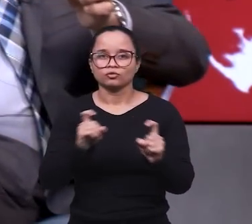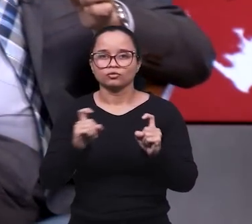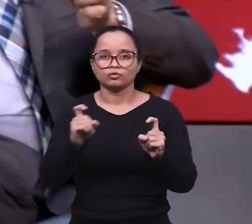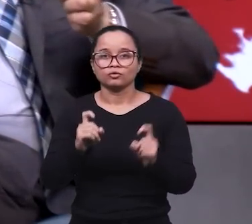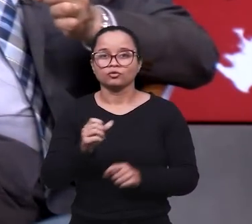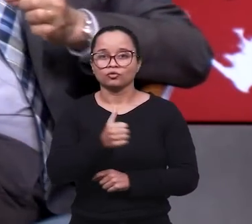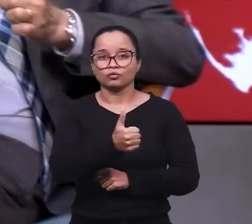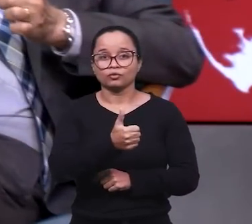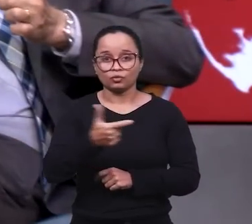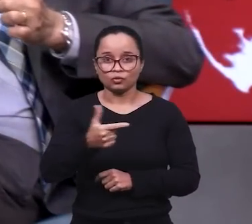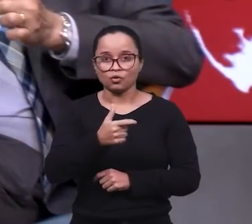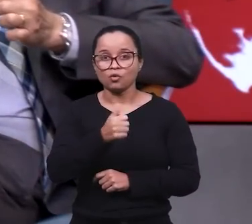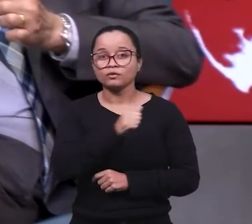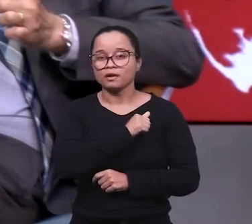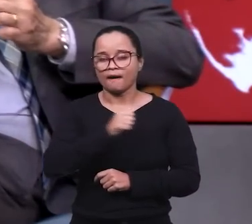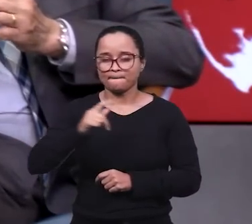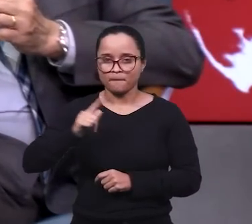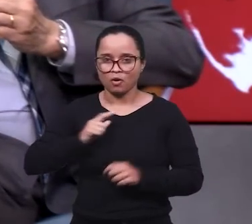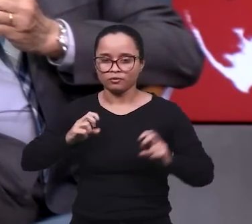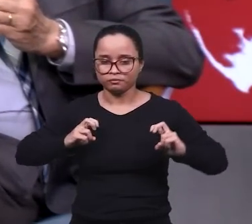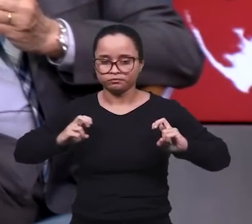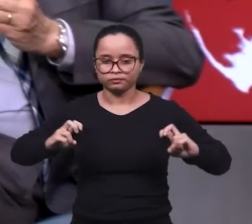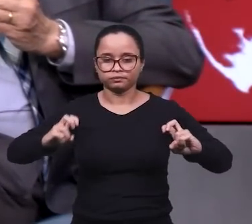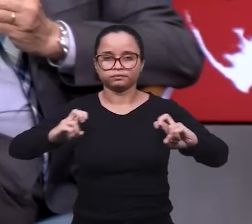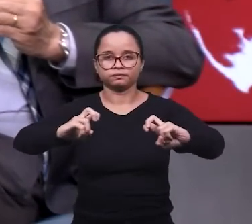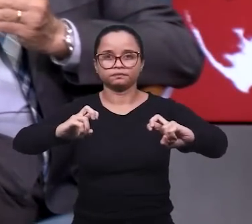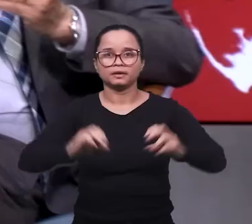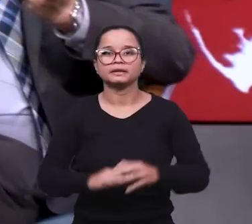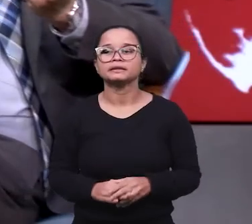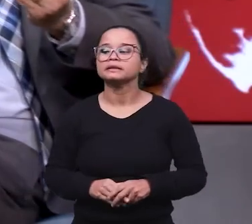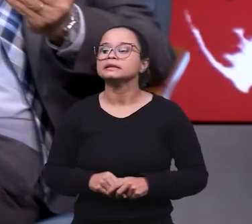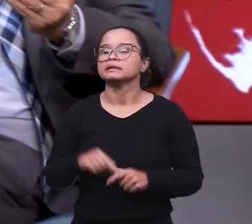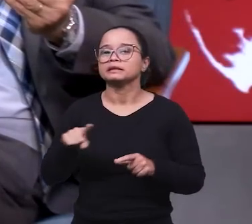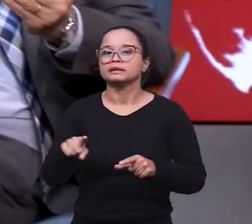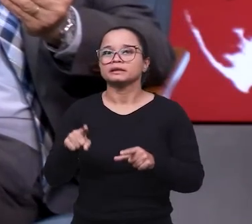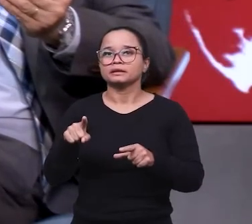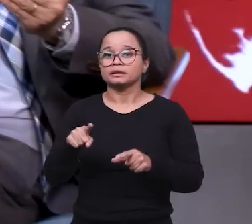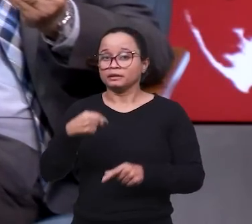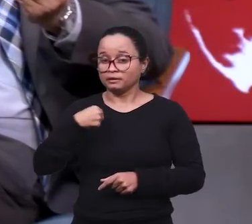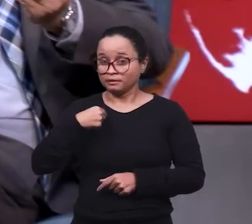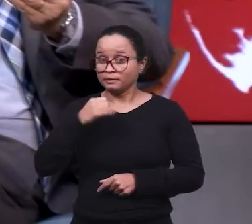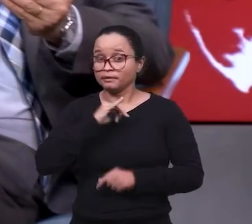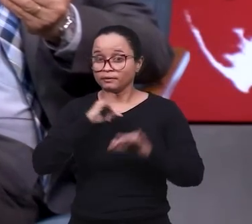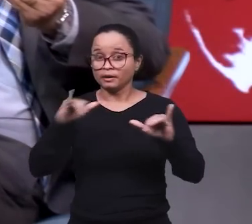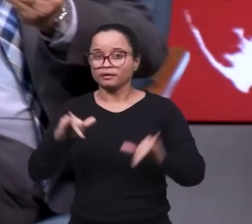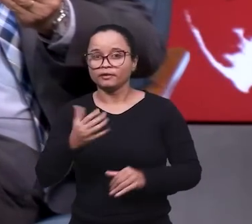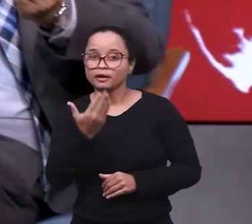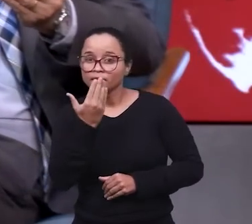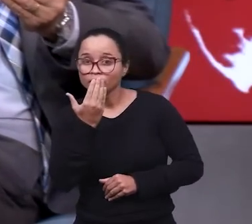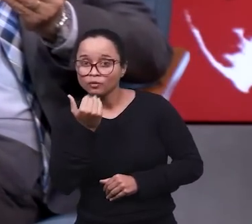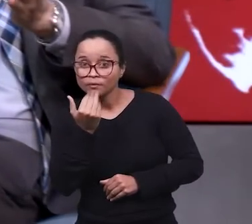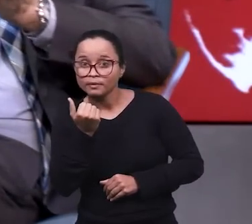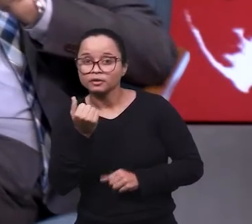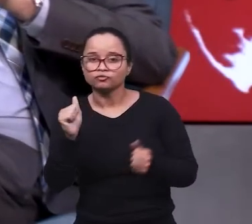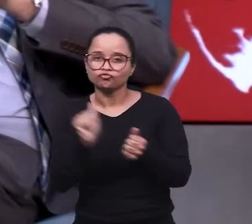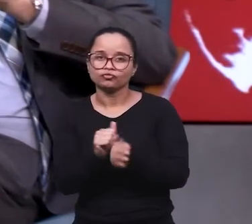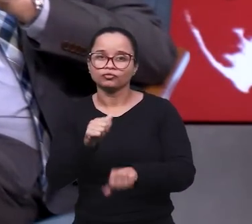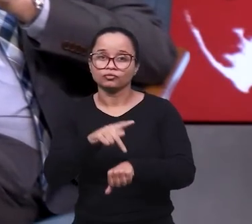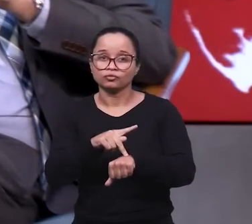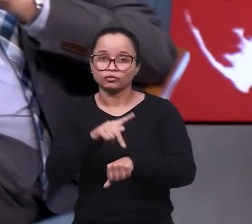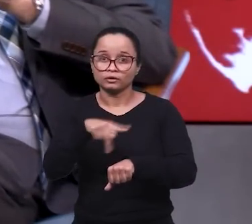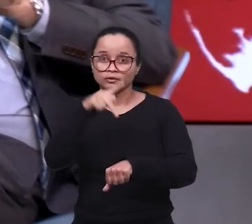reúne com os seus 12 apóstolos e ele fala que ele foi ali para comer com eles a